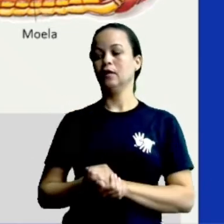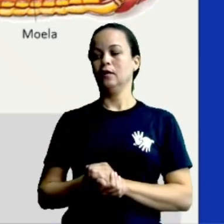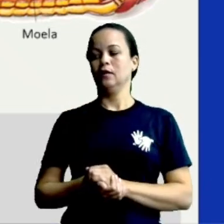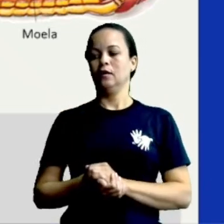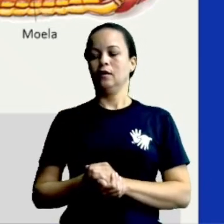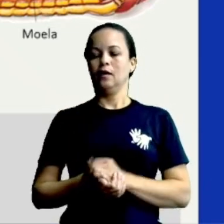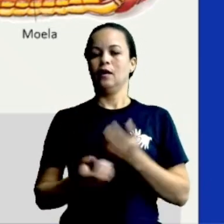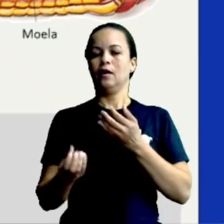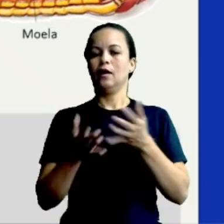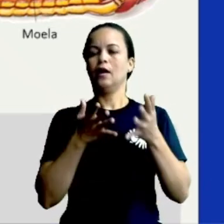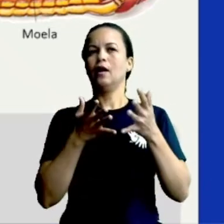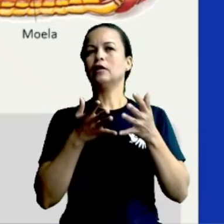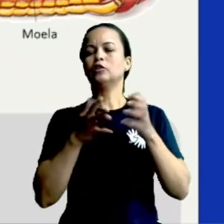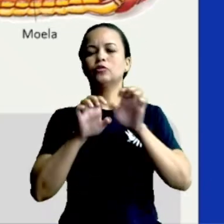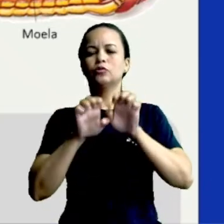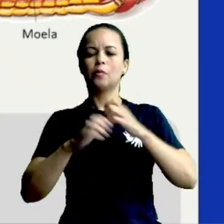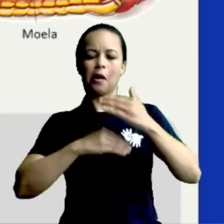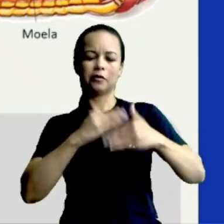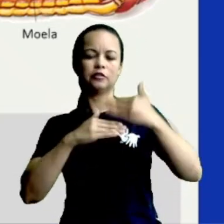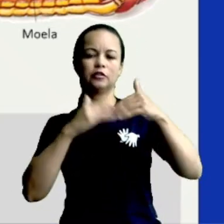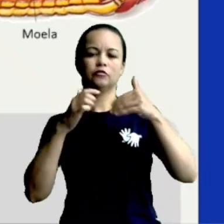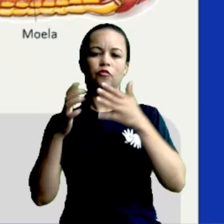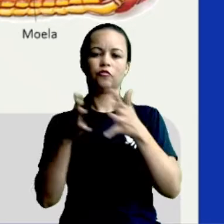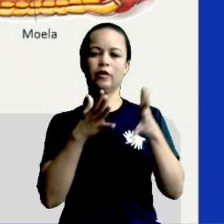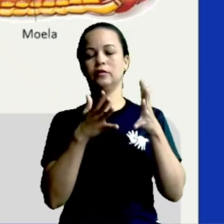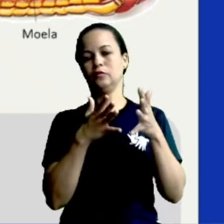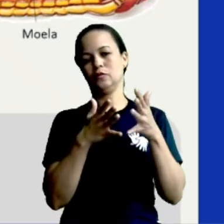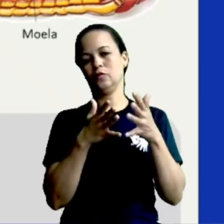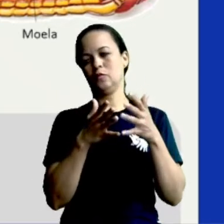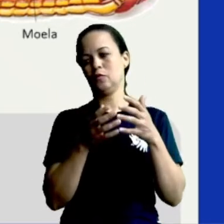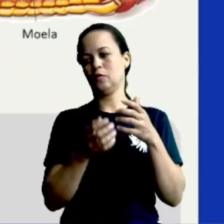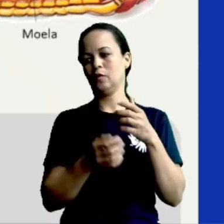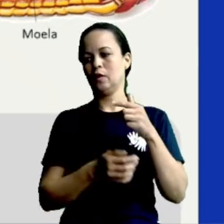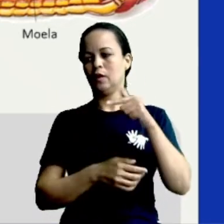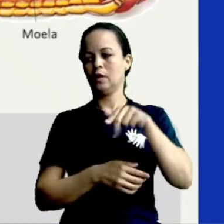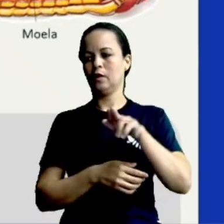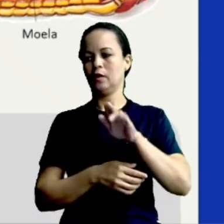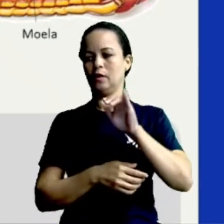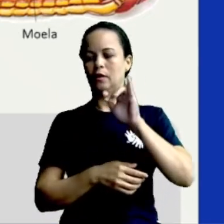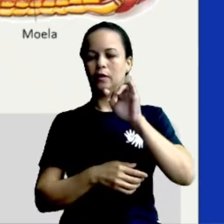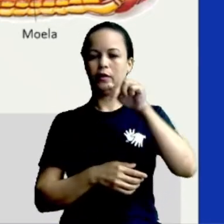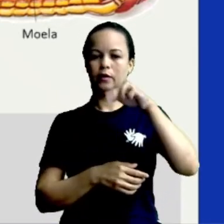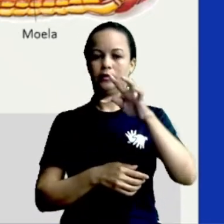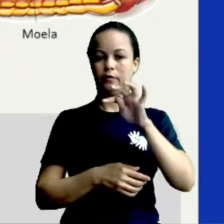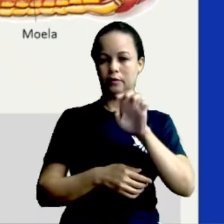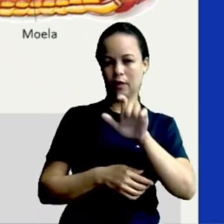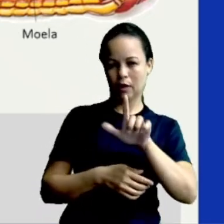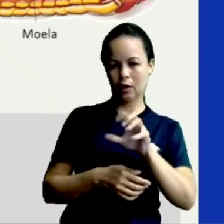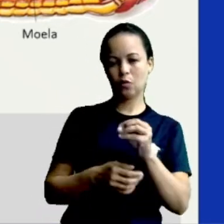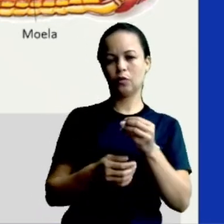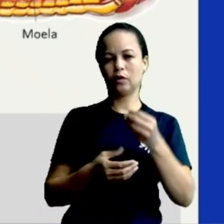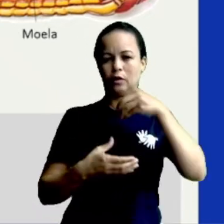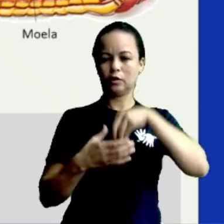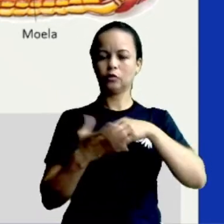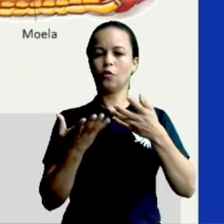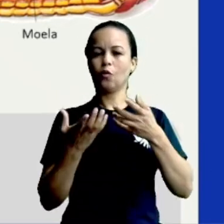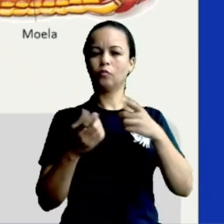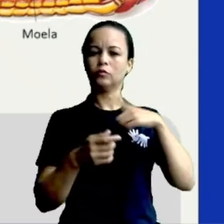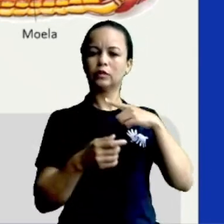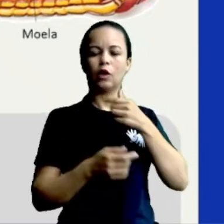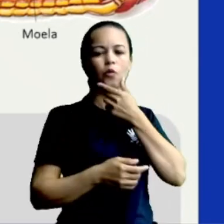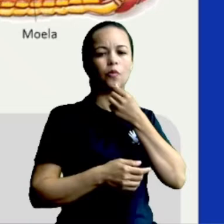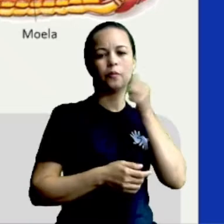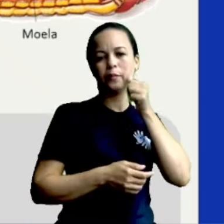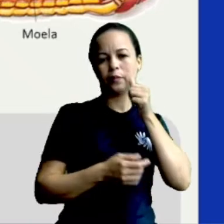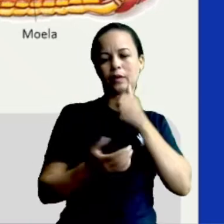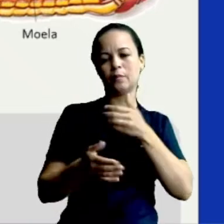estruturas mais desenvolvidas como um clitelo, que abrigam tanto os órgãos masculinos como os órgãos